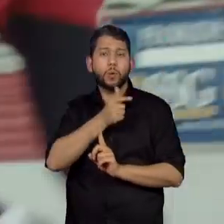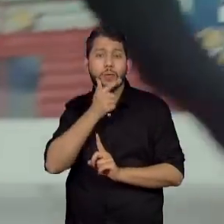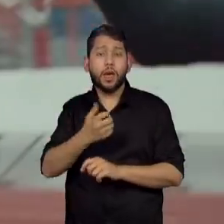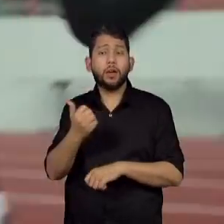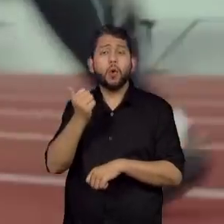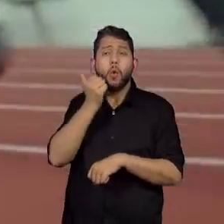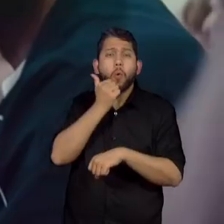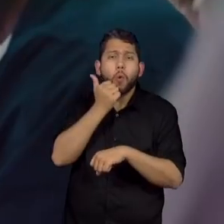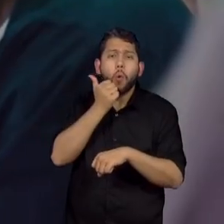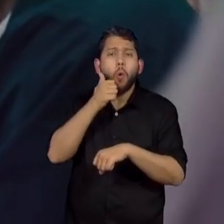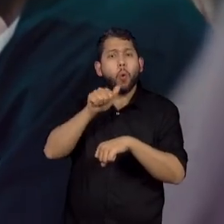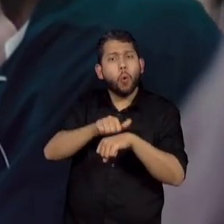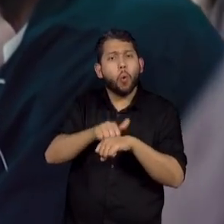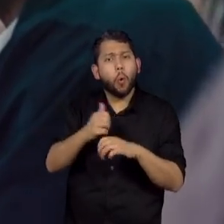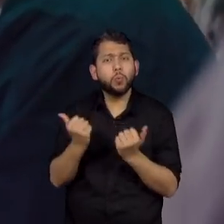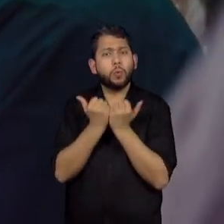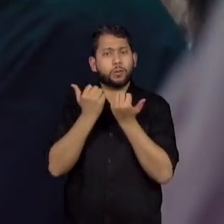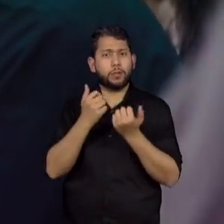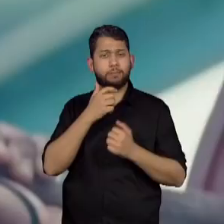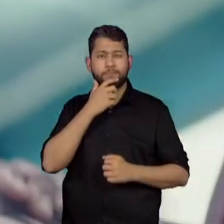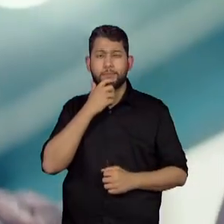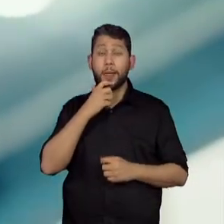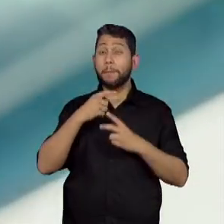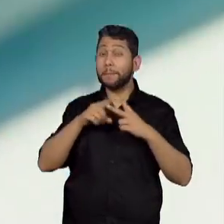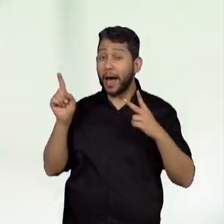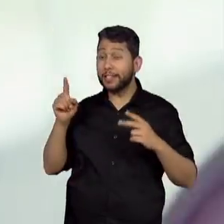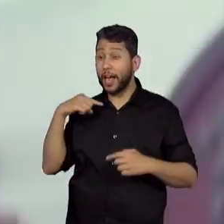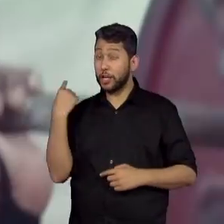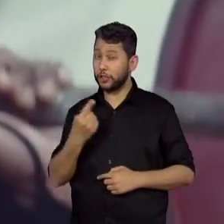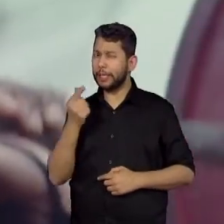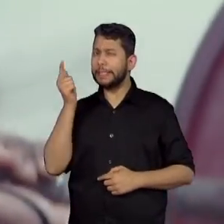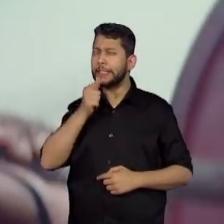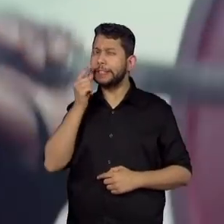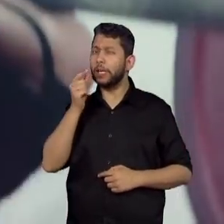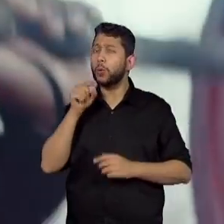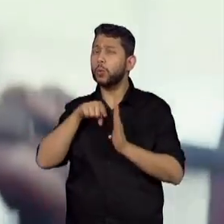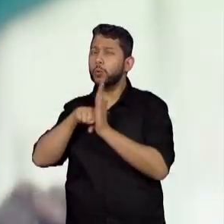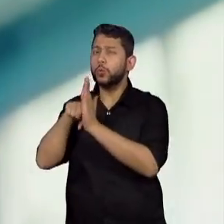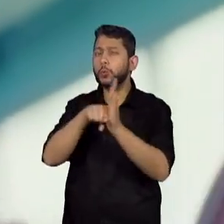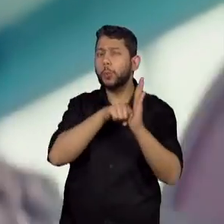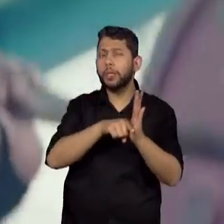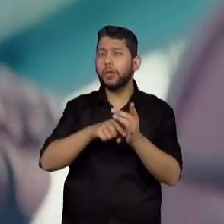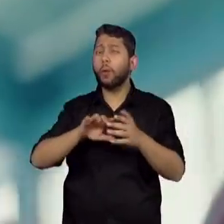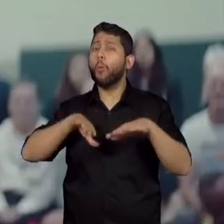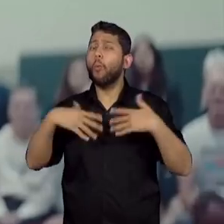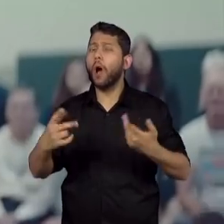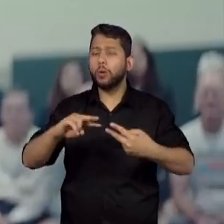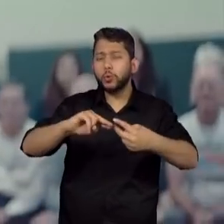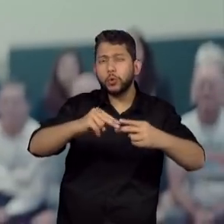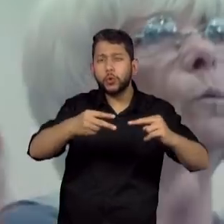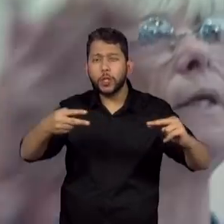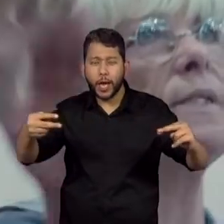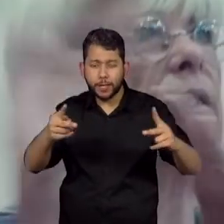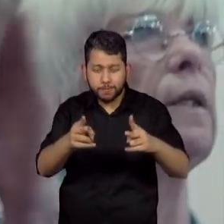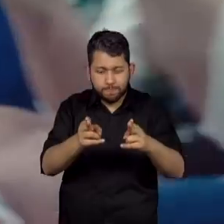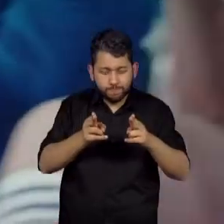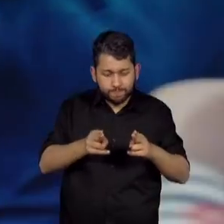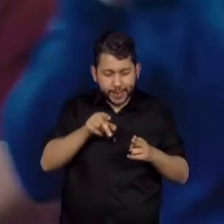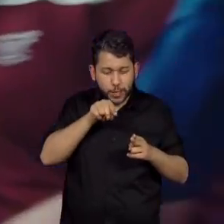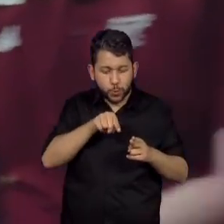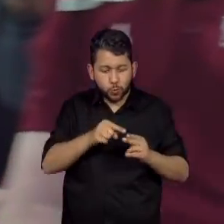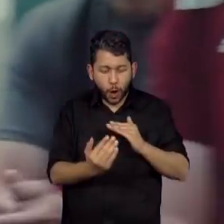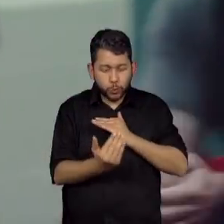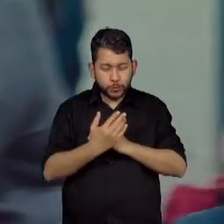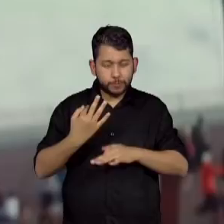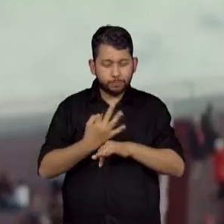geneticistas, estamos procurando os genes da resistência, né? E no momento que a gente encontrar, a